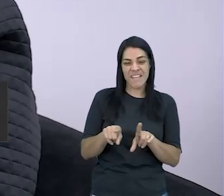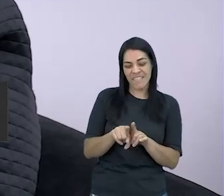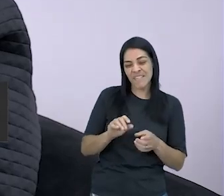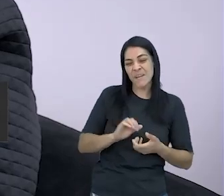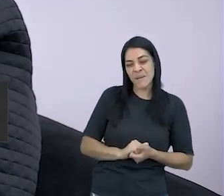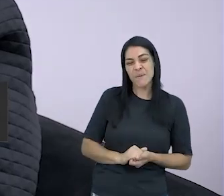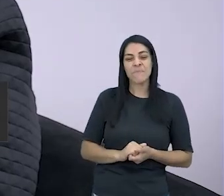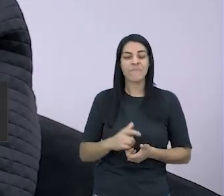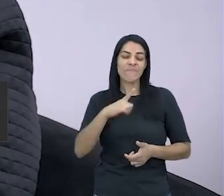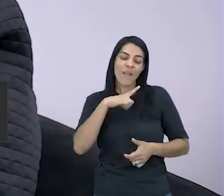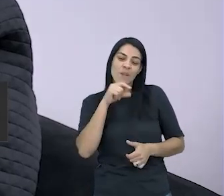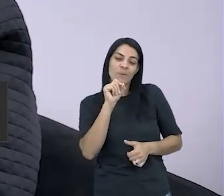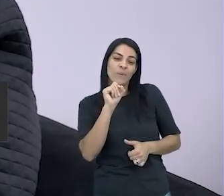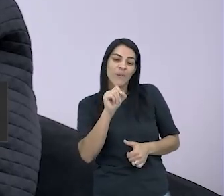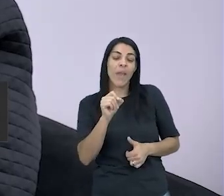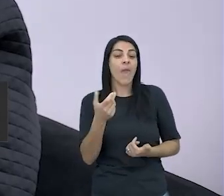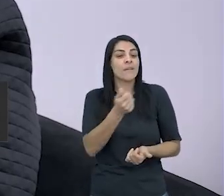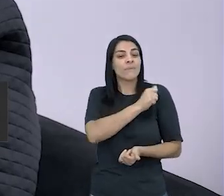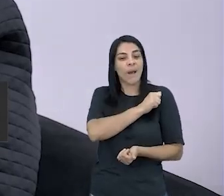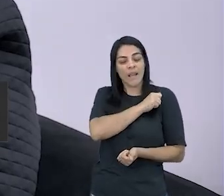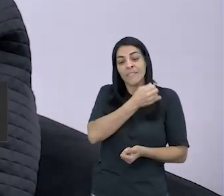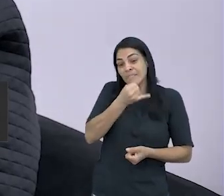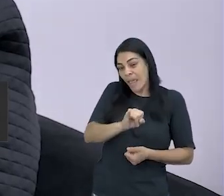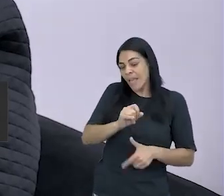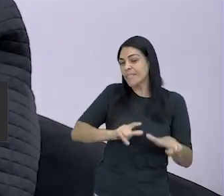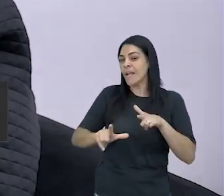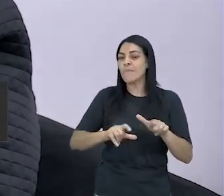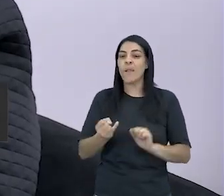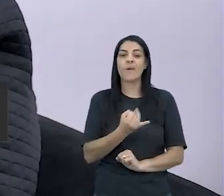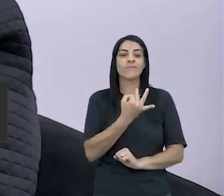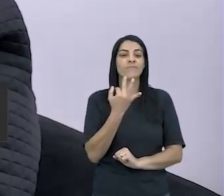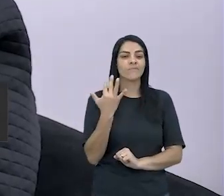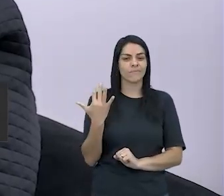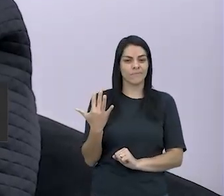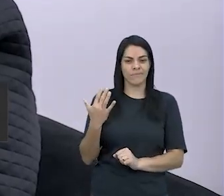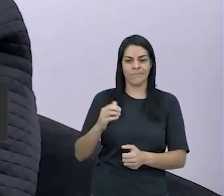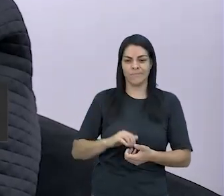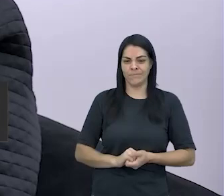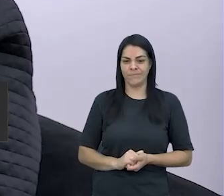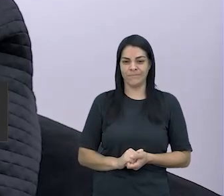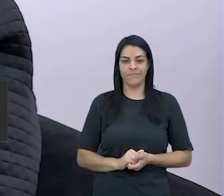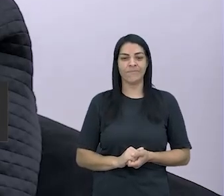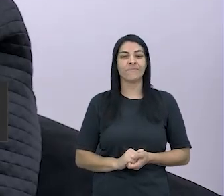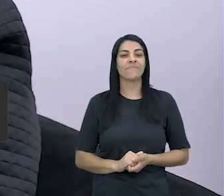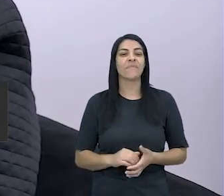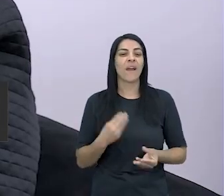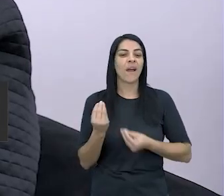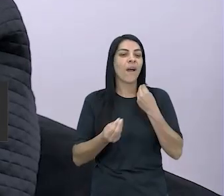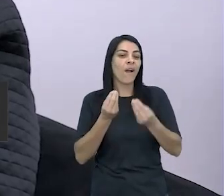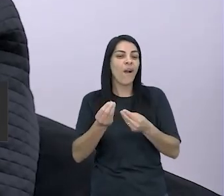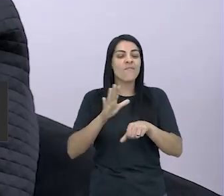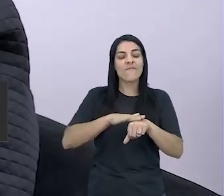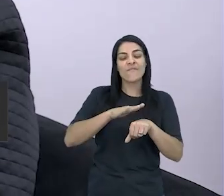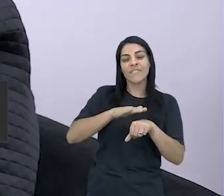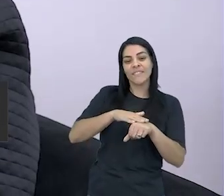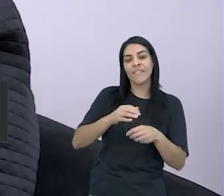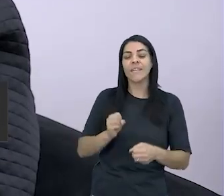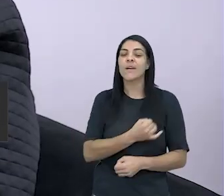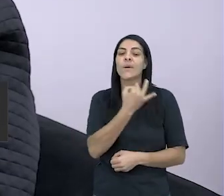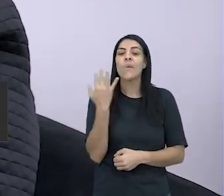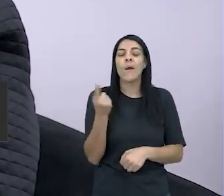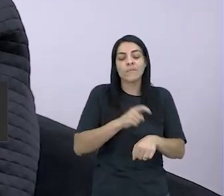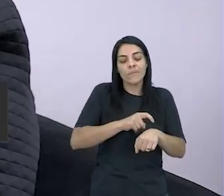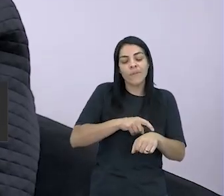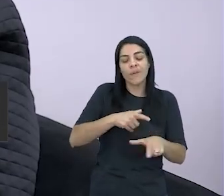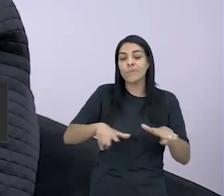quanto custa para o aluno, se ele trabalha, quanto custou, quanto ele vai dispor de quanto tempo